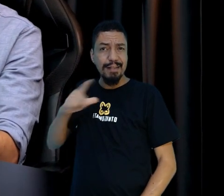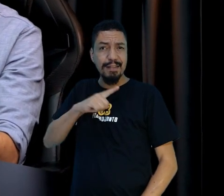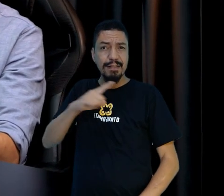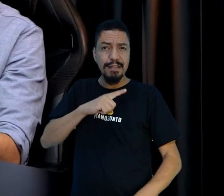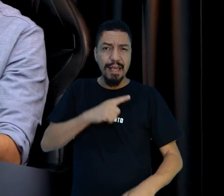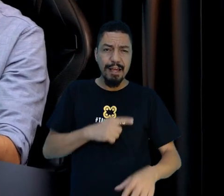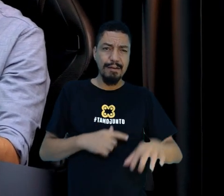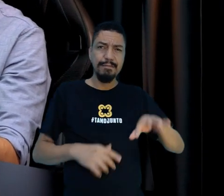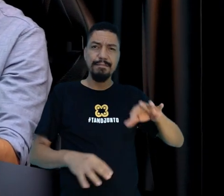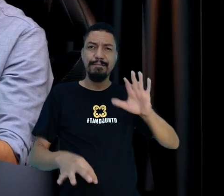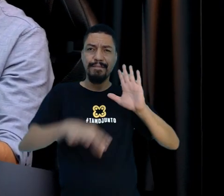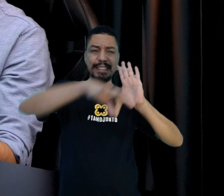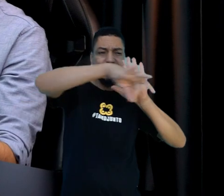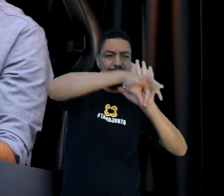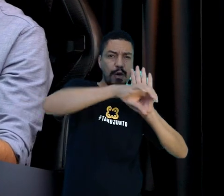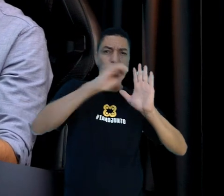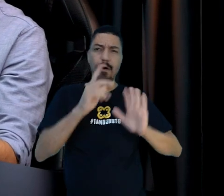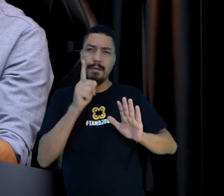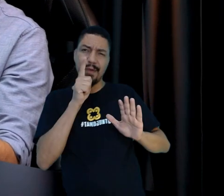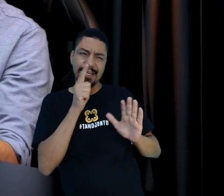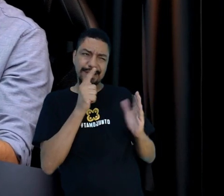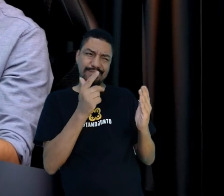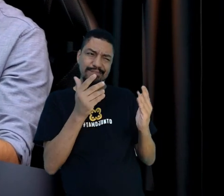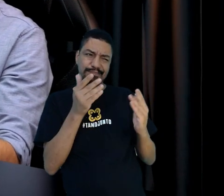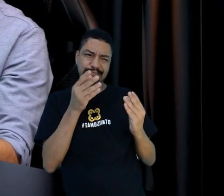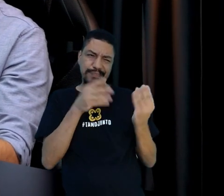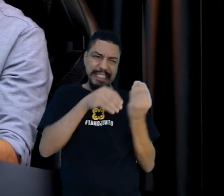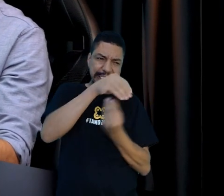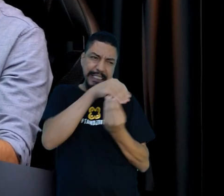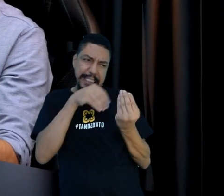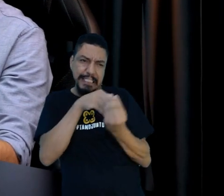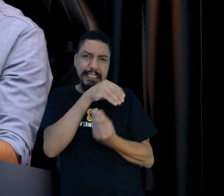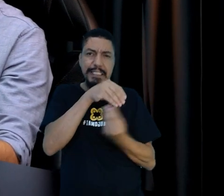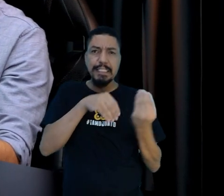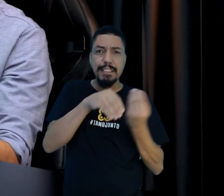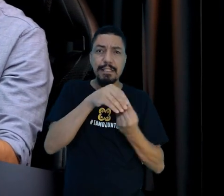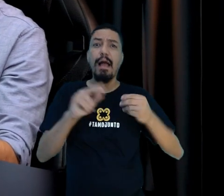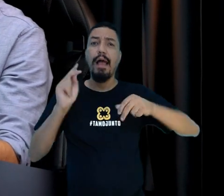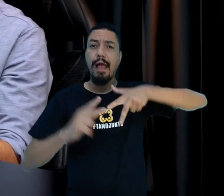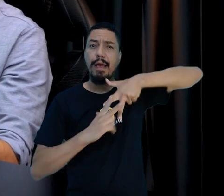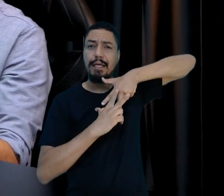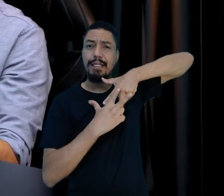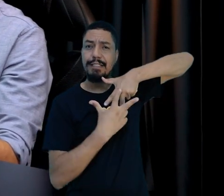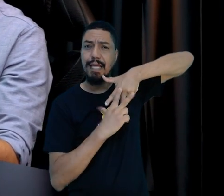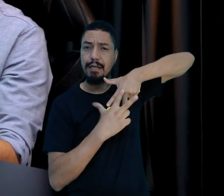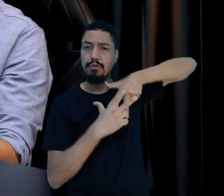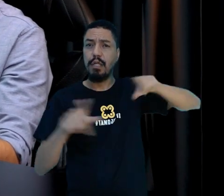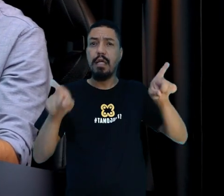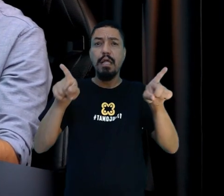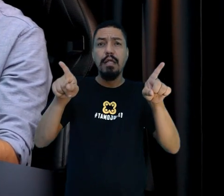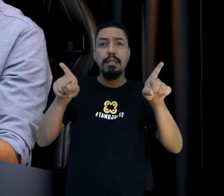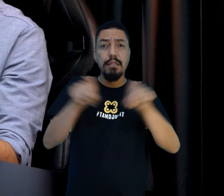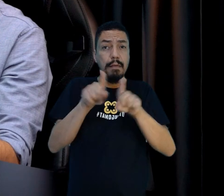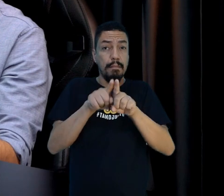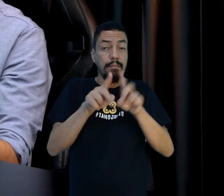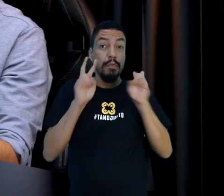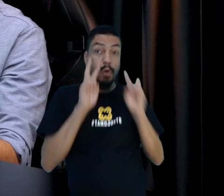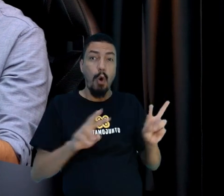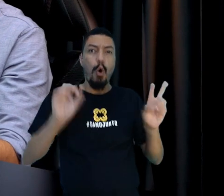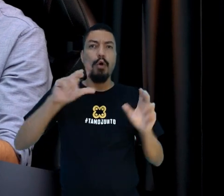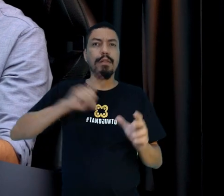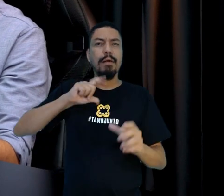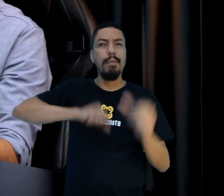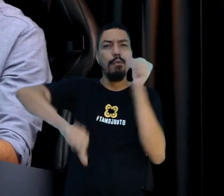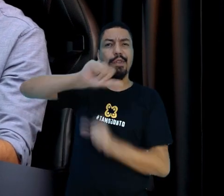alguma ambiguidade na genitália. Não só, isso é o que a gente consegue ver, né? Mas também pessoas intersexo podem ser pessoas que têm